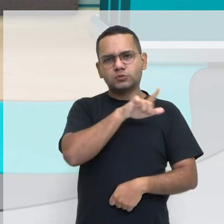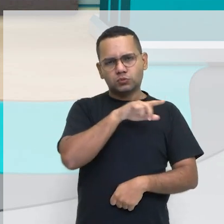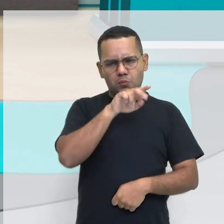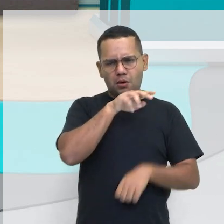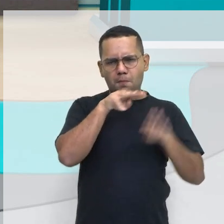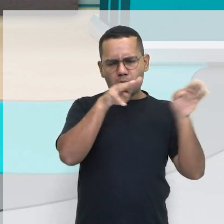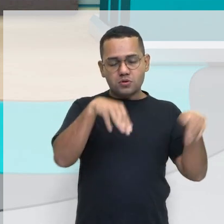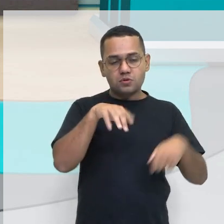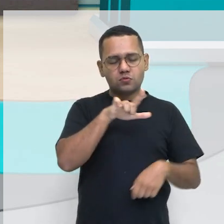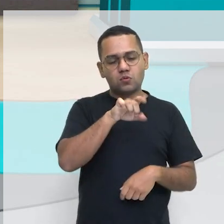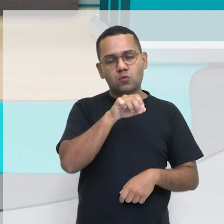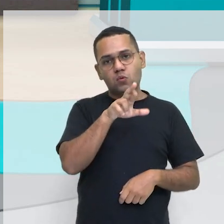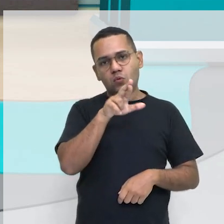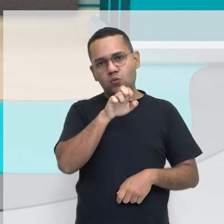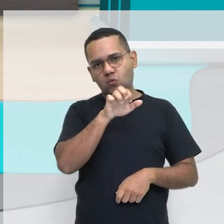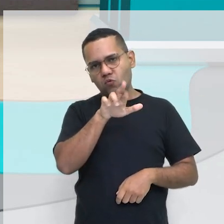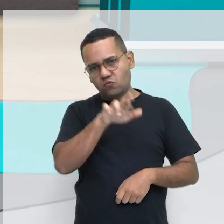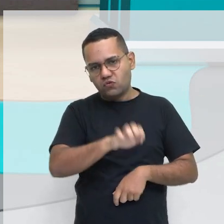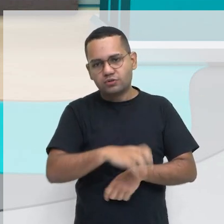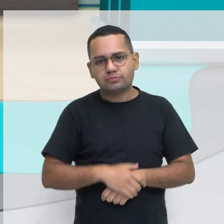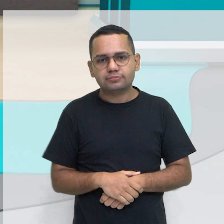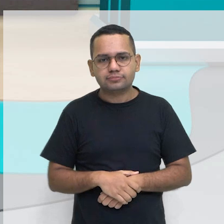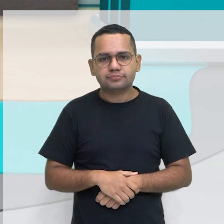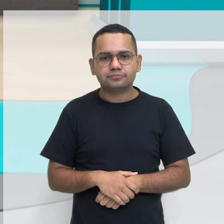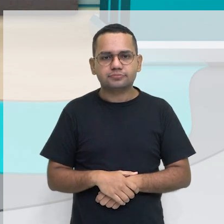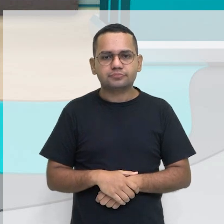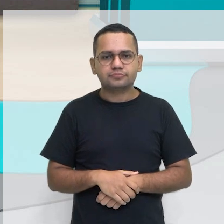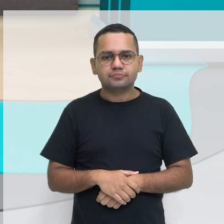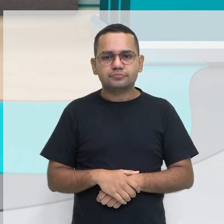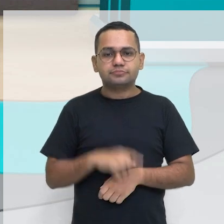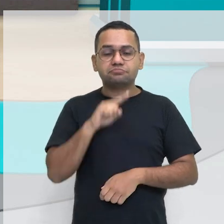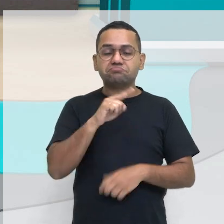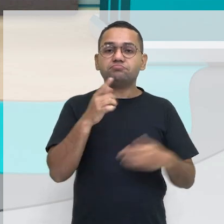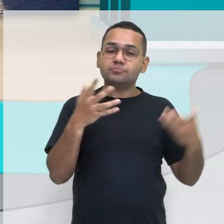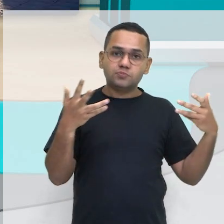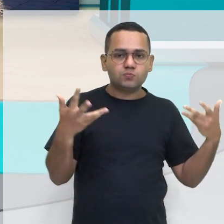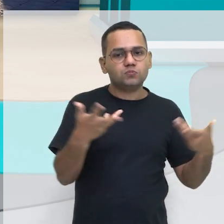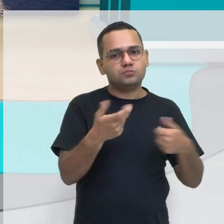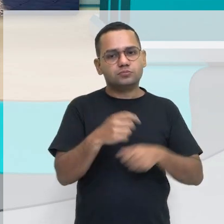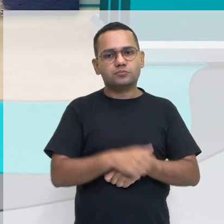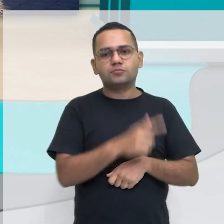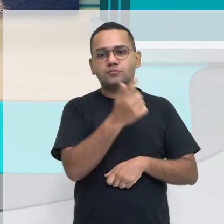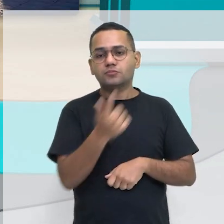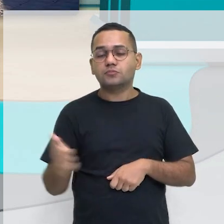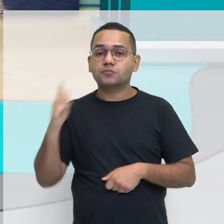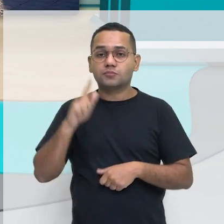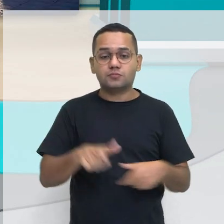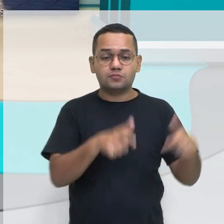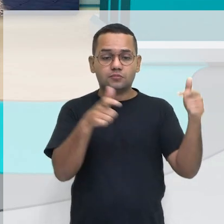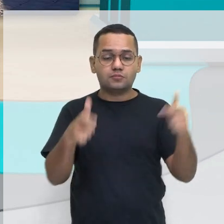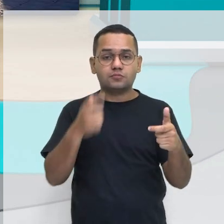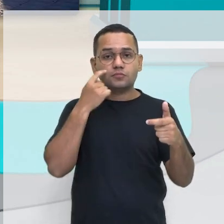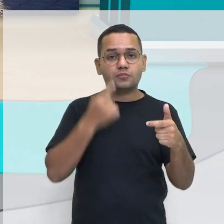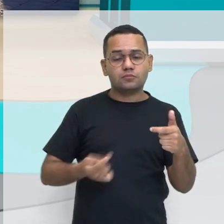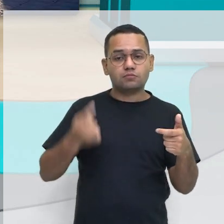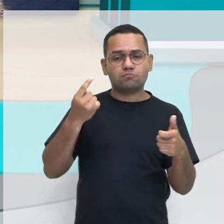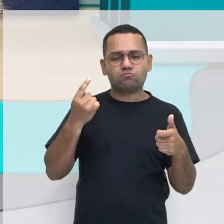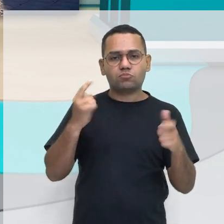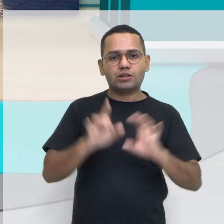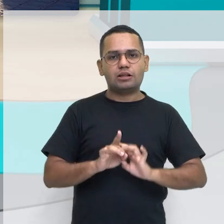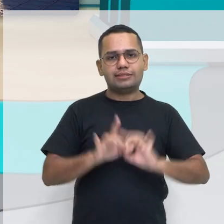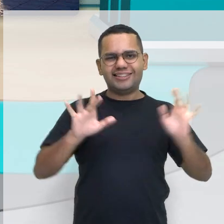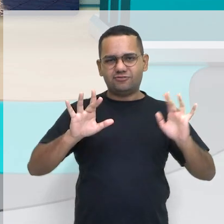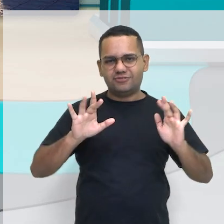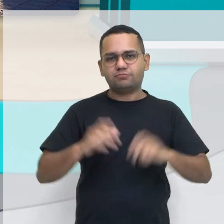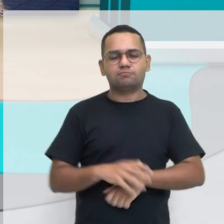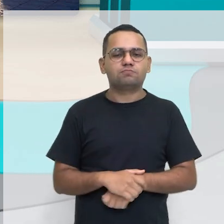certo? Que é conhecida como as artes de qualidade, né? Nós temos também outros espaços, que seriam o quê?